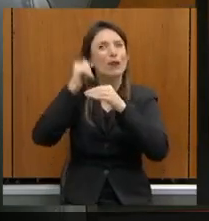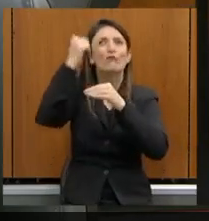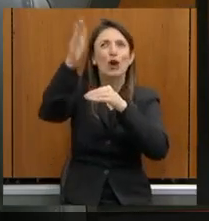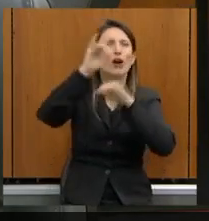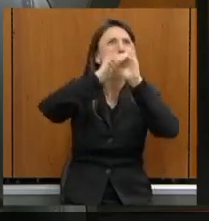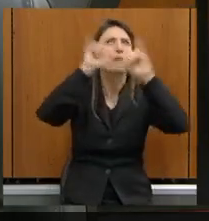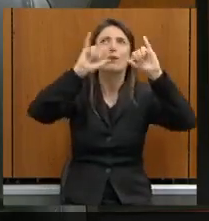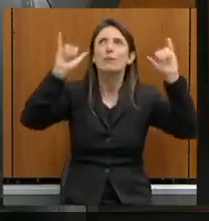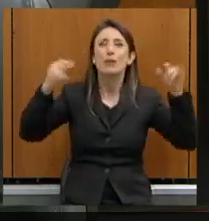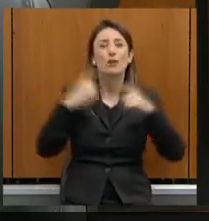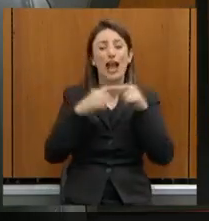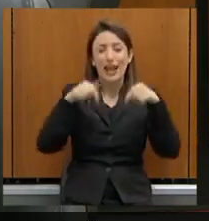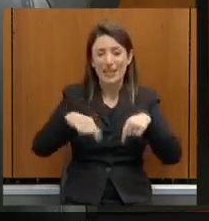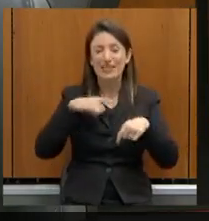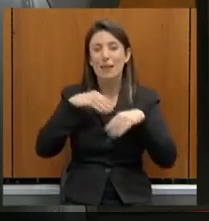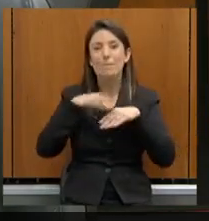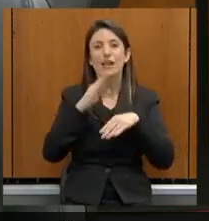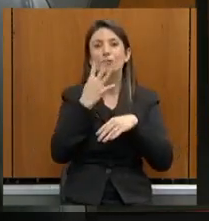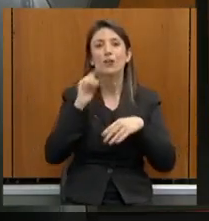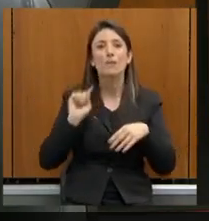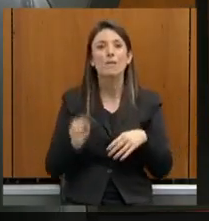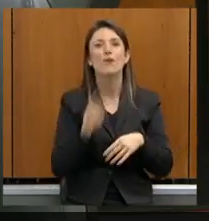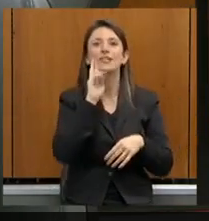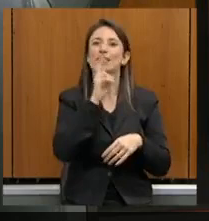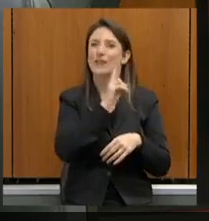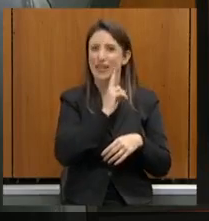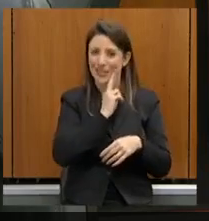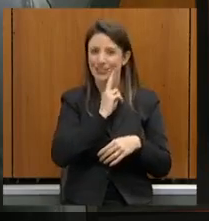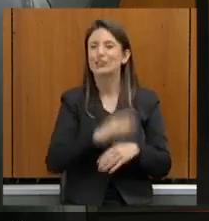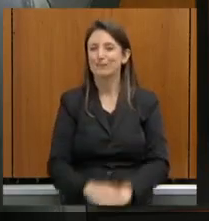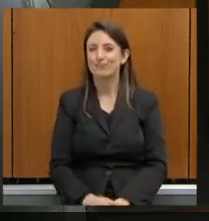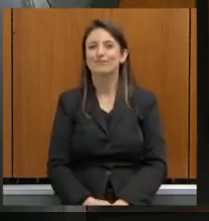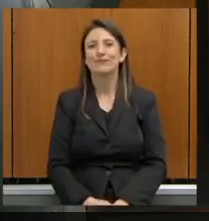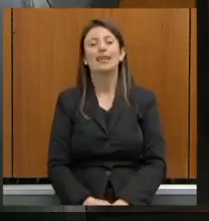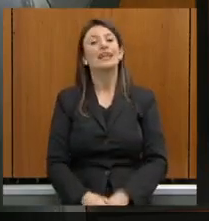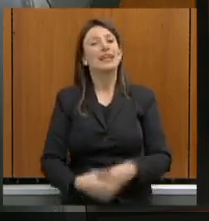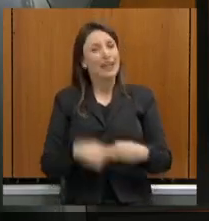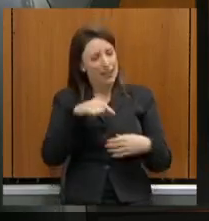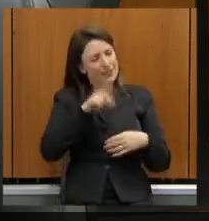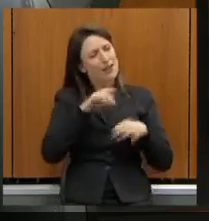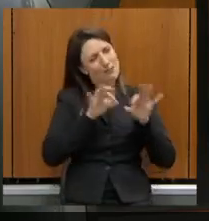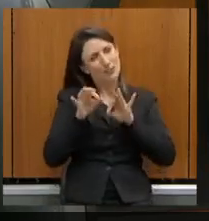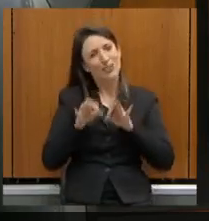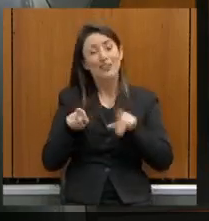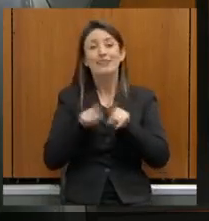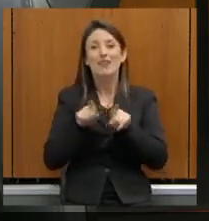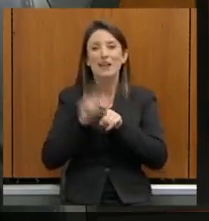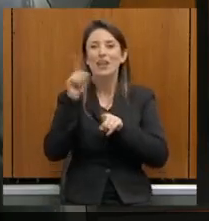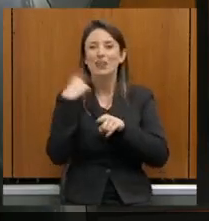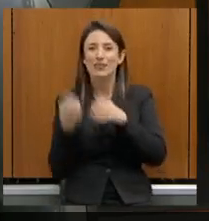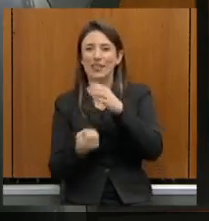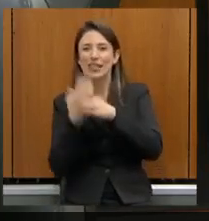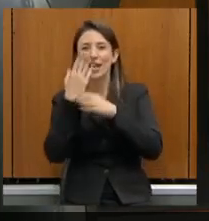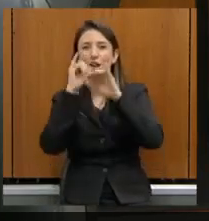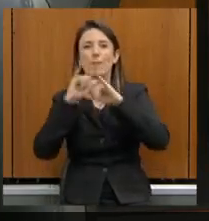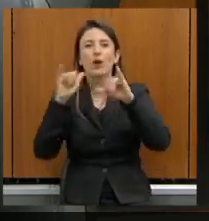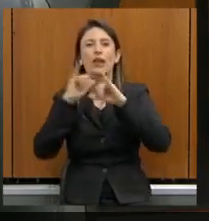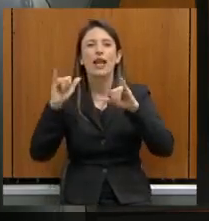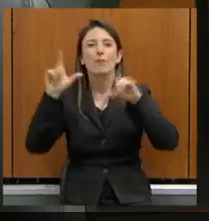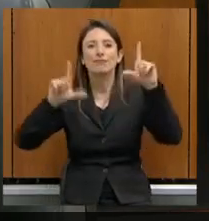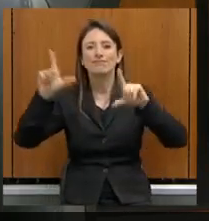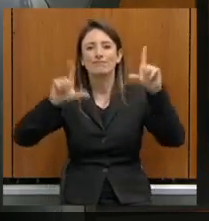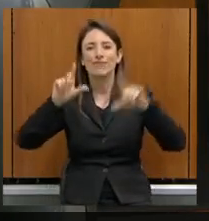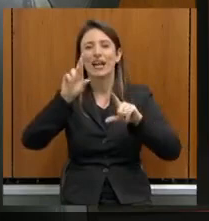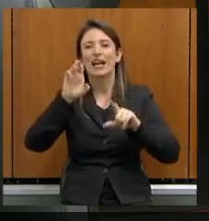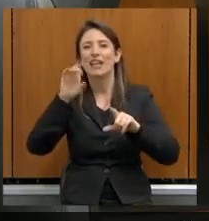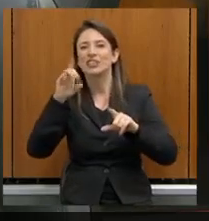restaurantes que temos. Essas são algumas ações, sem falar que estamos criando um programa de receitas da Rede Minas,